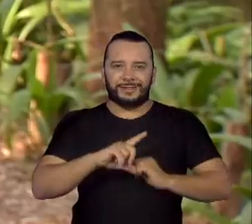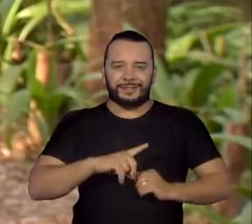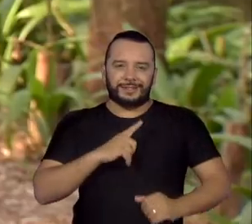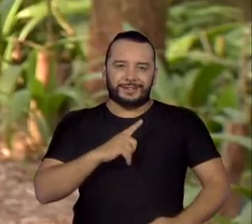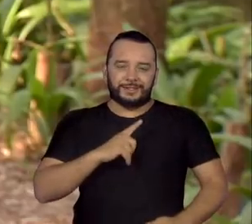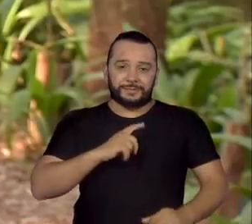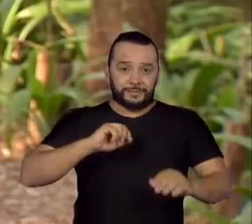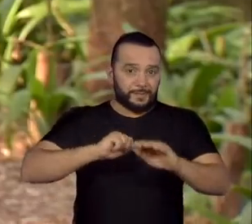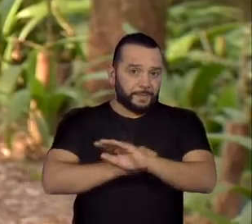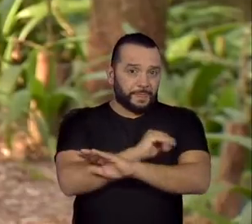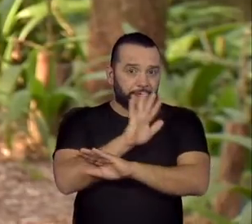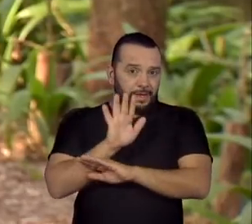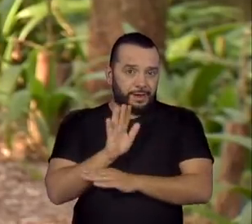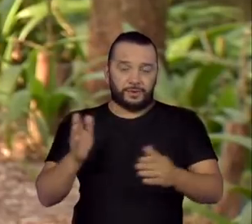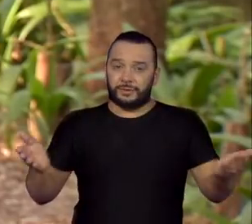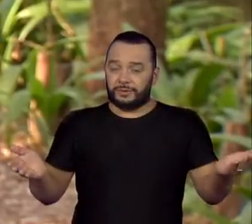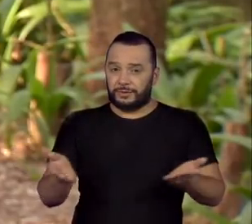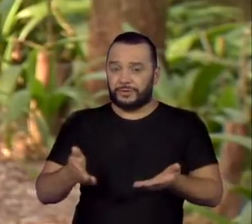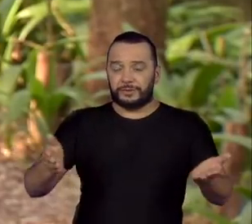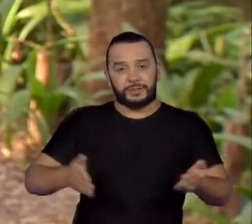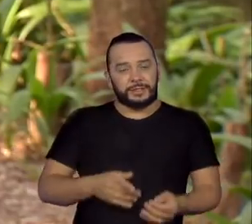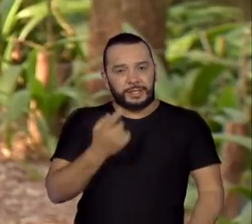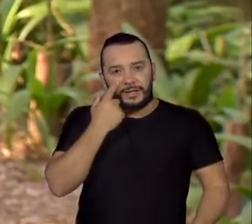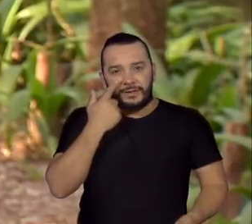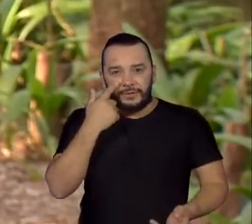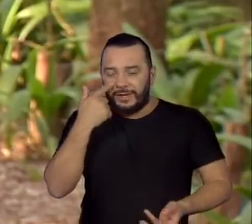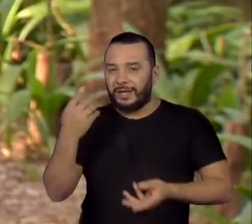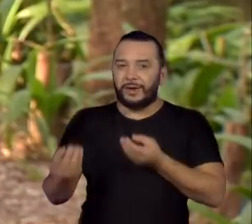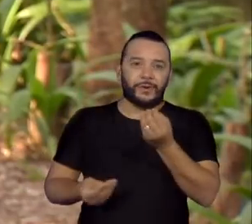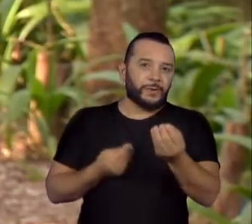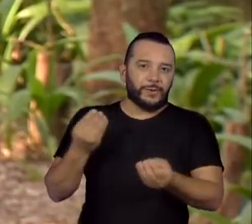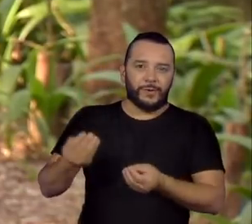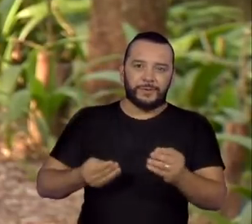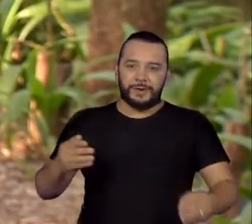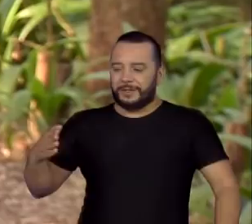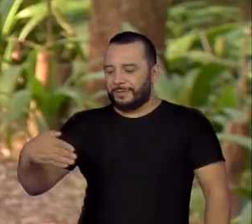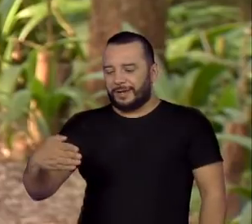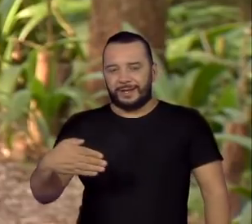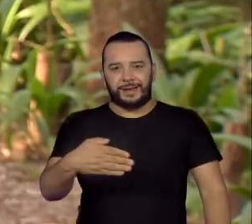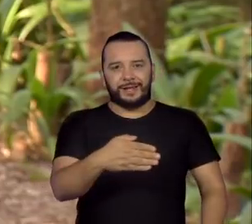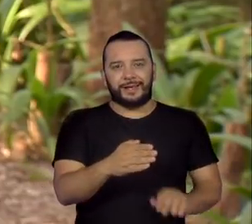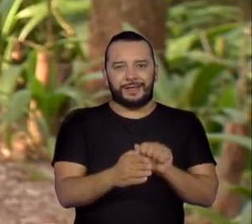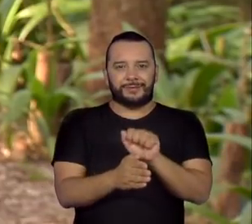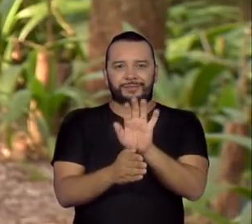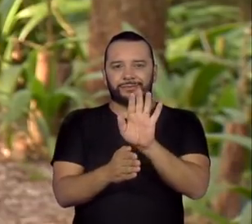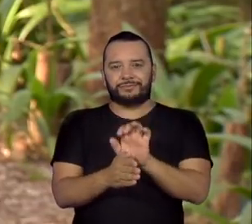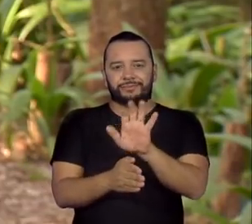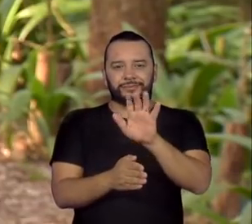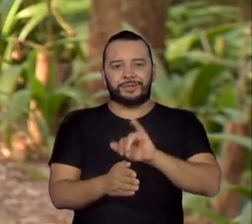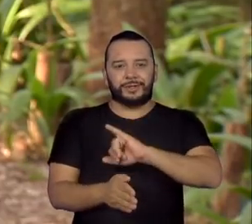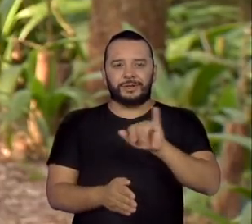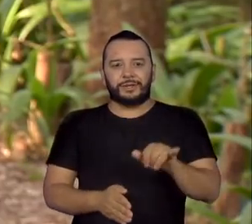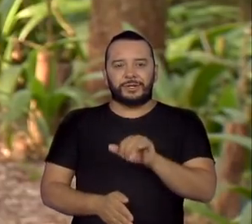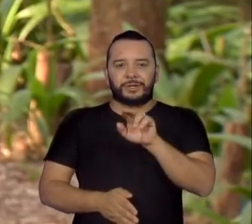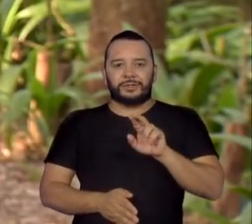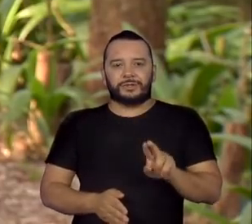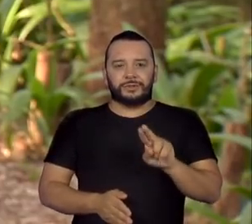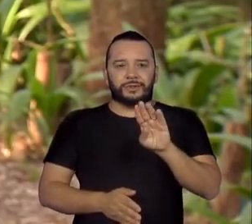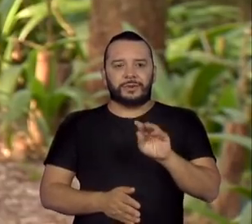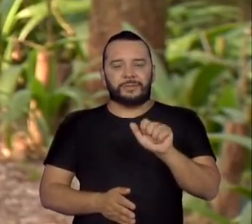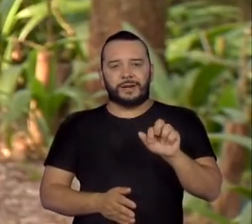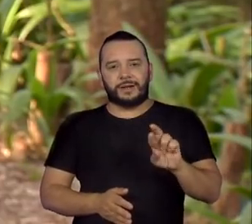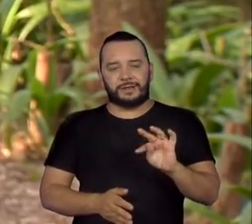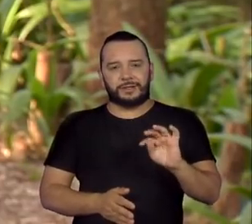No Repórter Eco de hoje, você acompanha a chegada das baleias da espécie jubarte ao litoral do Espírito Santo